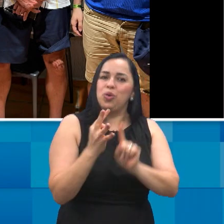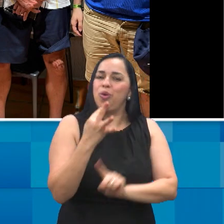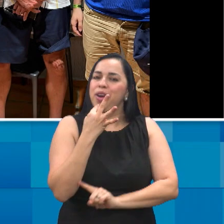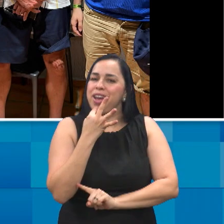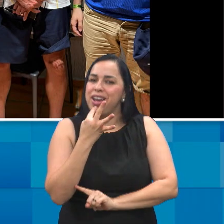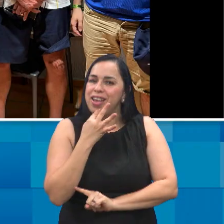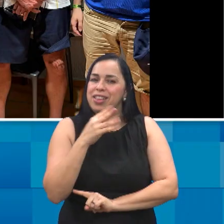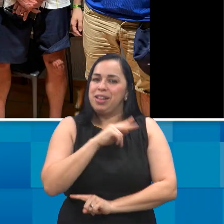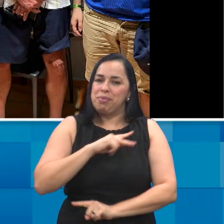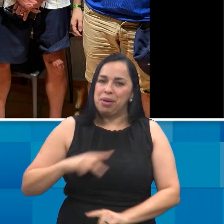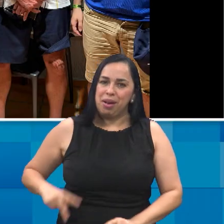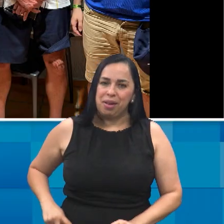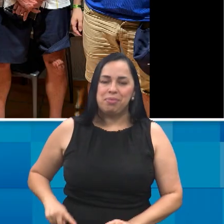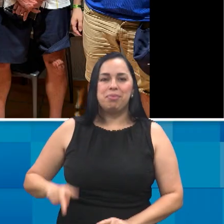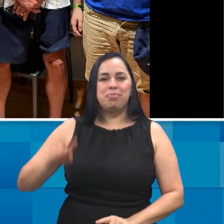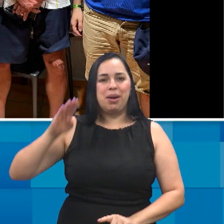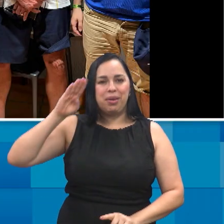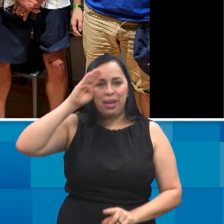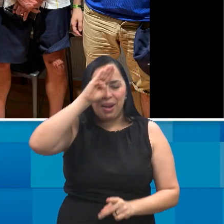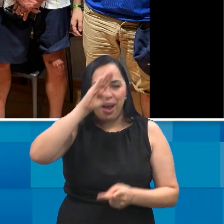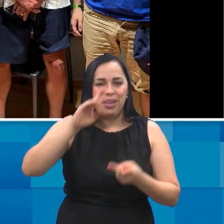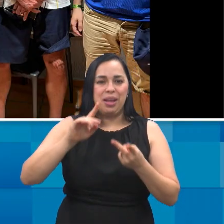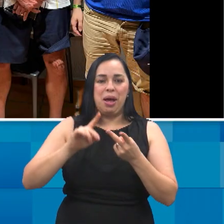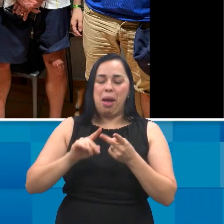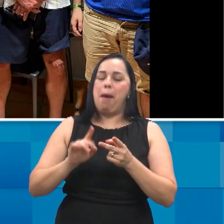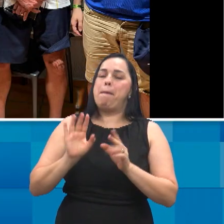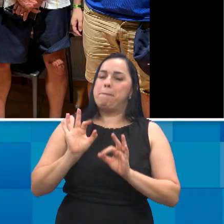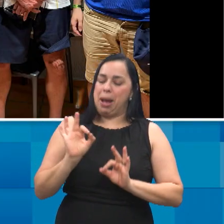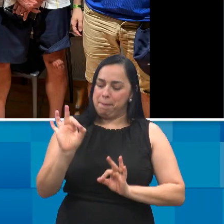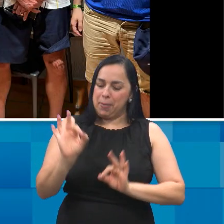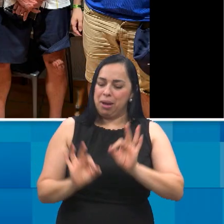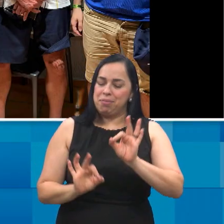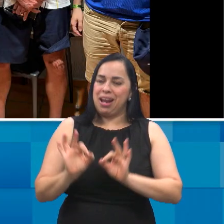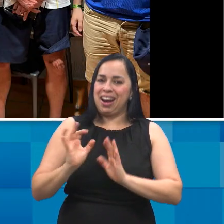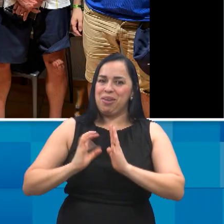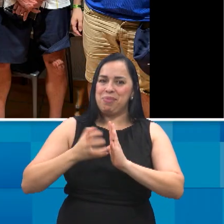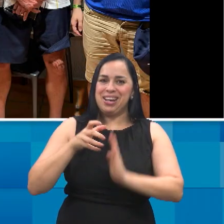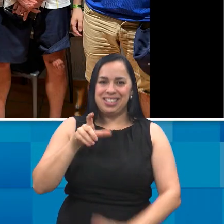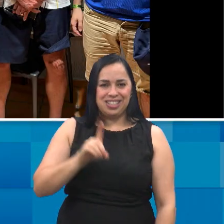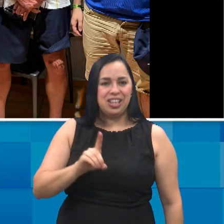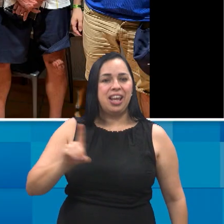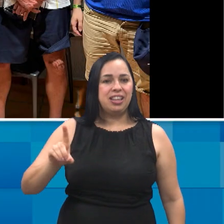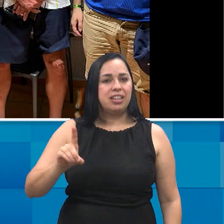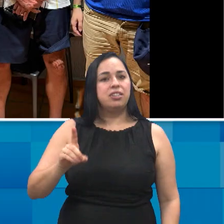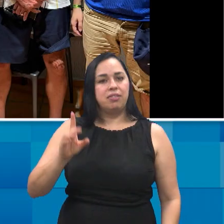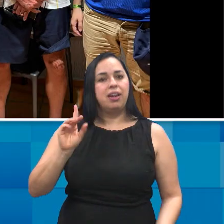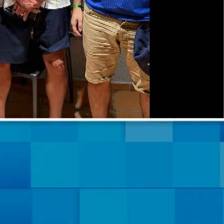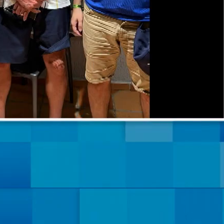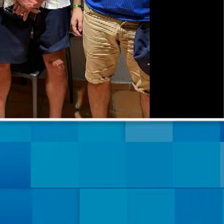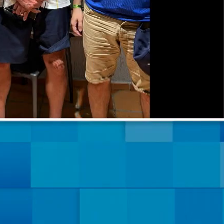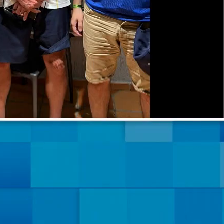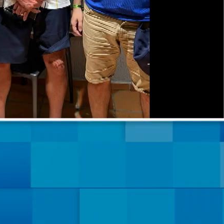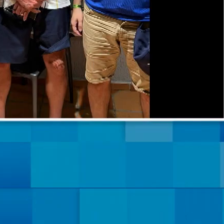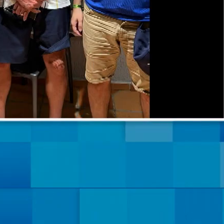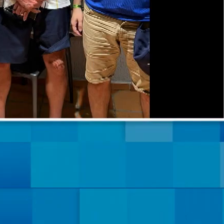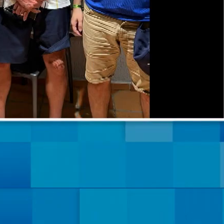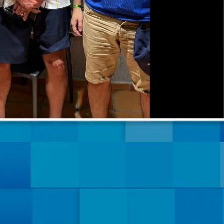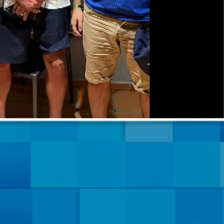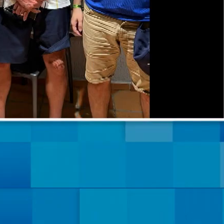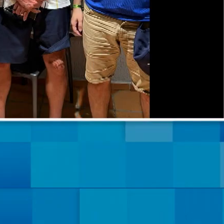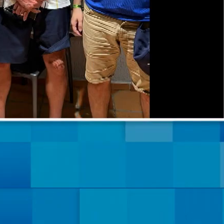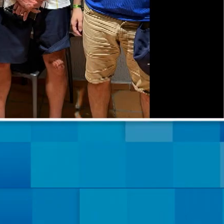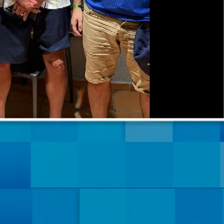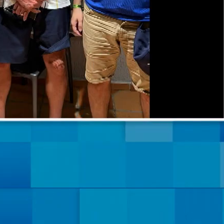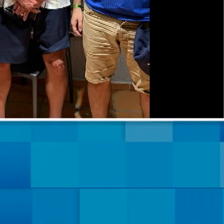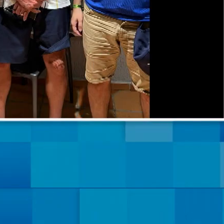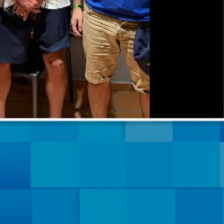presidente Valdemar, para construir uma direita de verdade aqui em São José dos Campos. Não uma centro-direita que permite